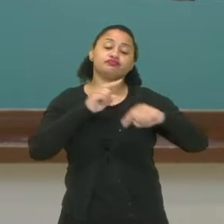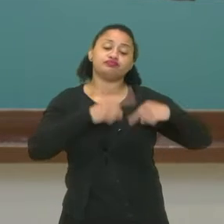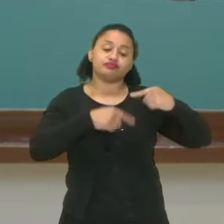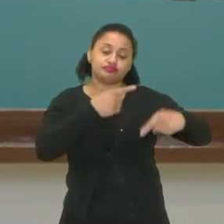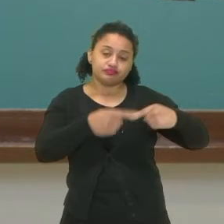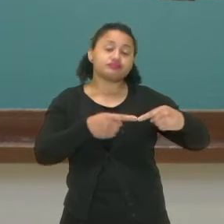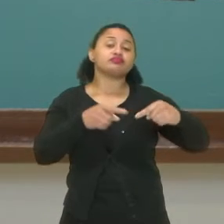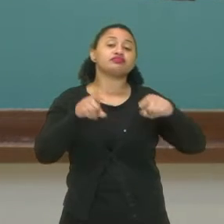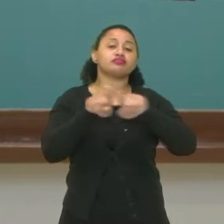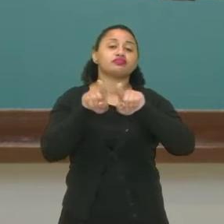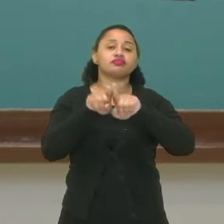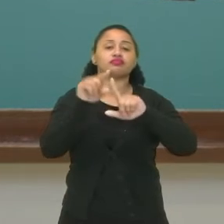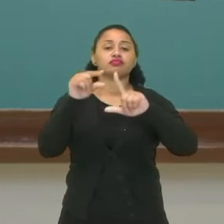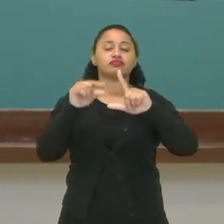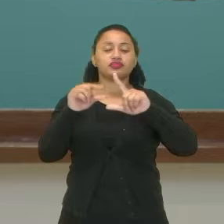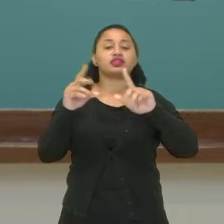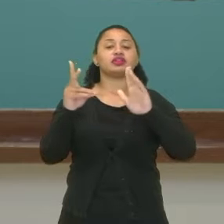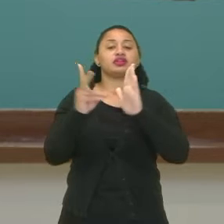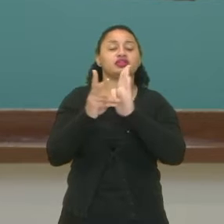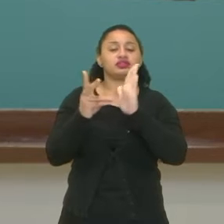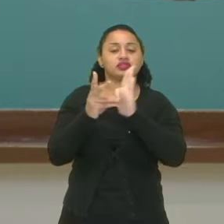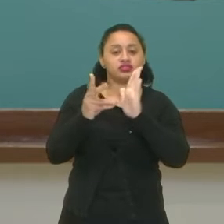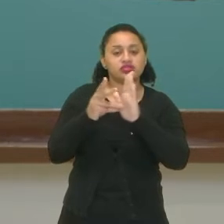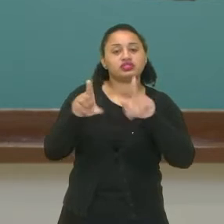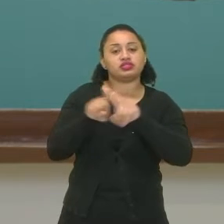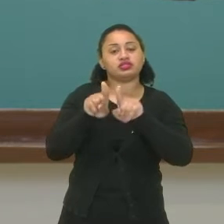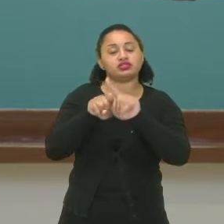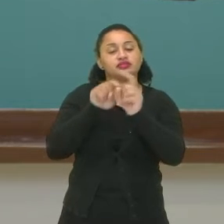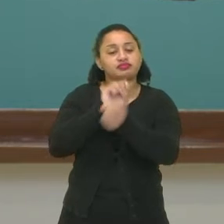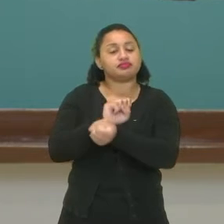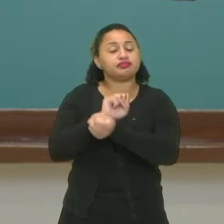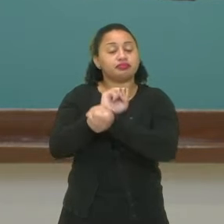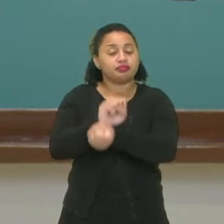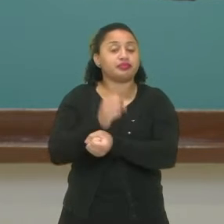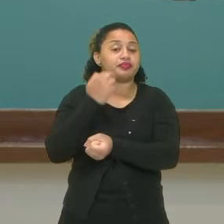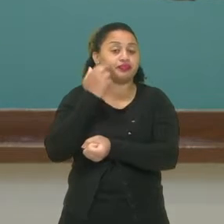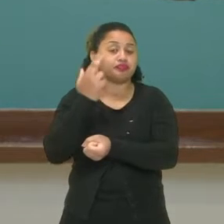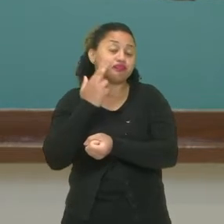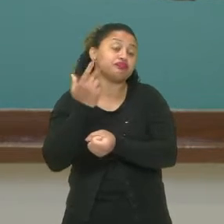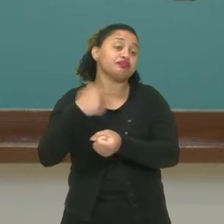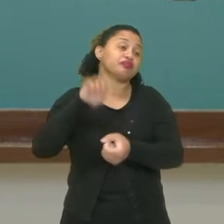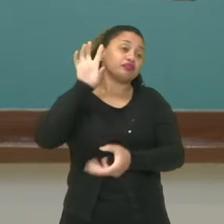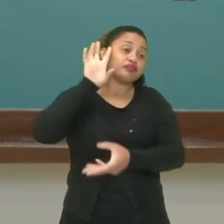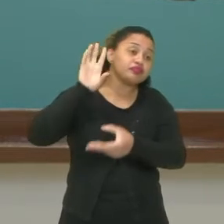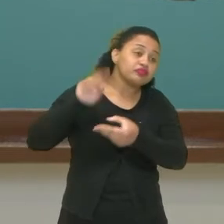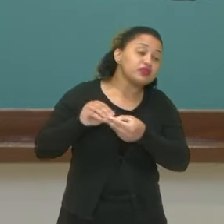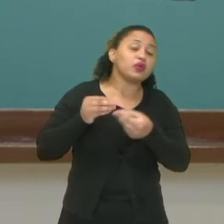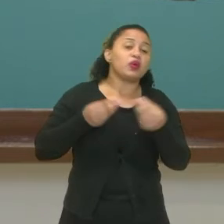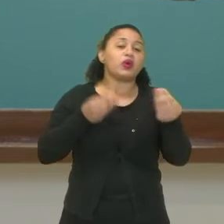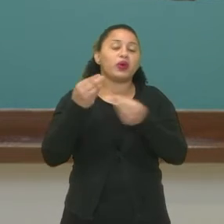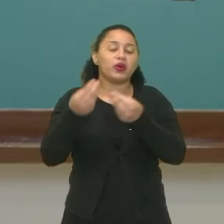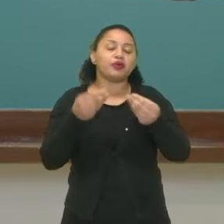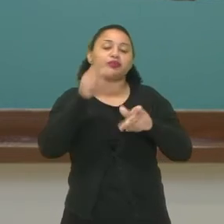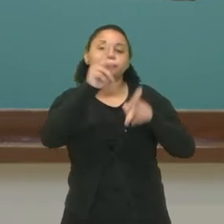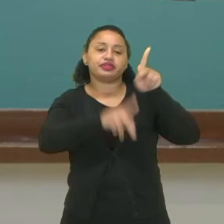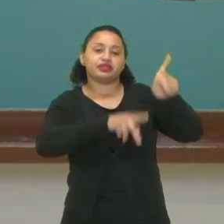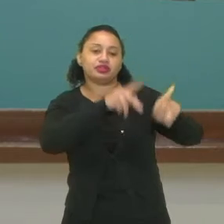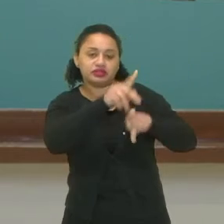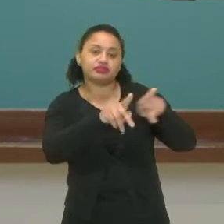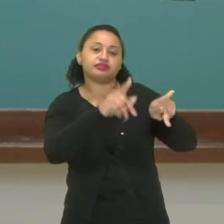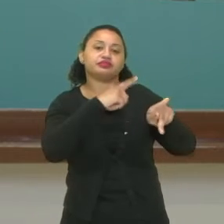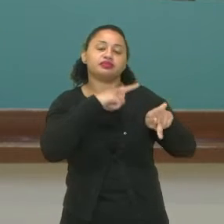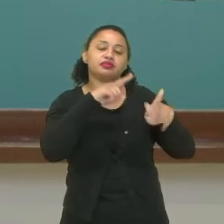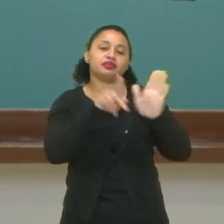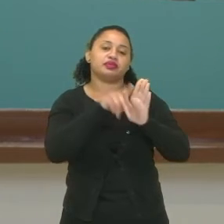e os indígenas e os negros escravizados. Então, para a gente entender aí um pouquinho dessa população que compunha